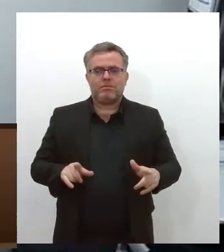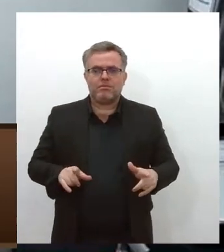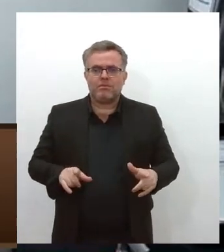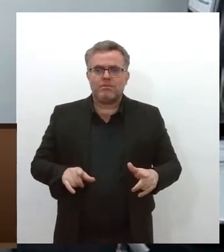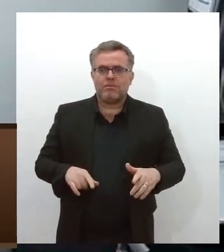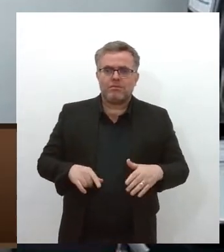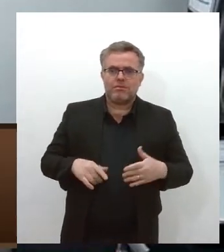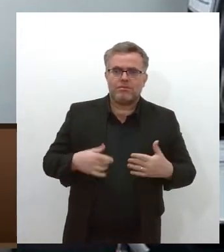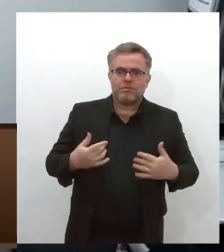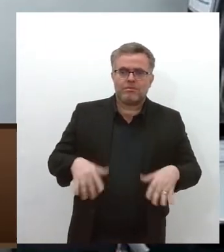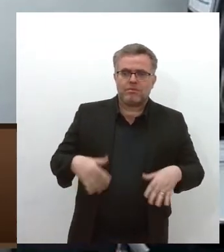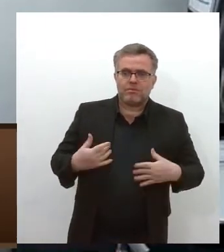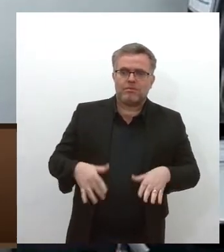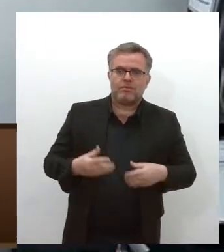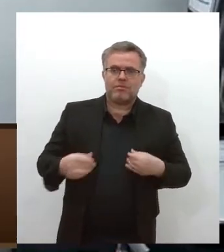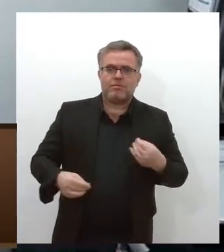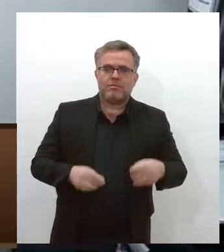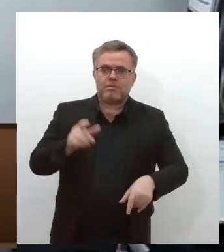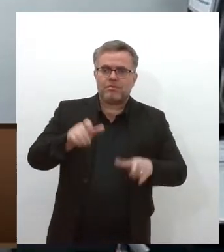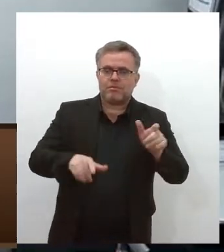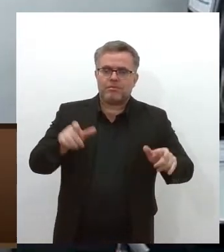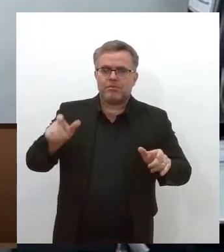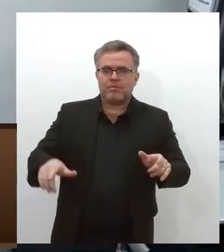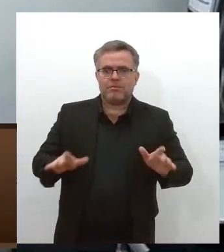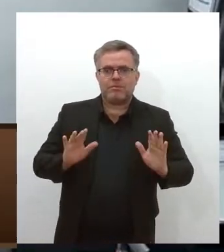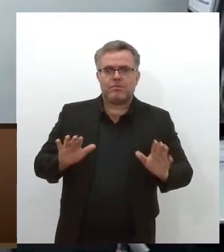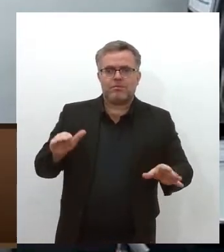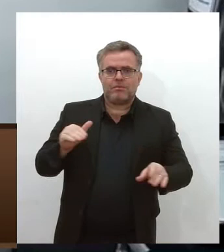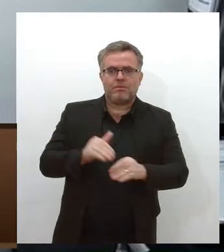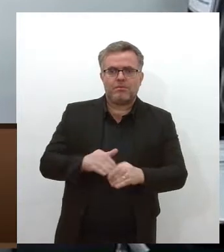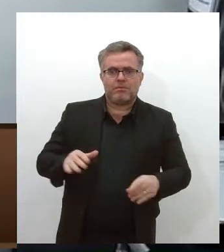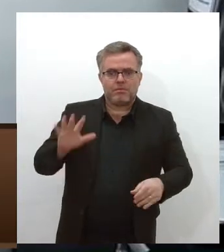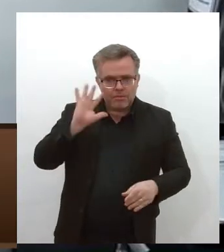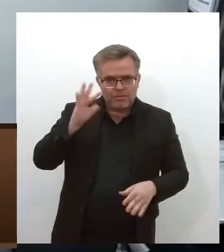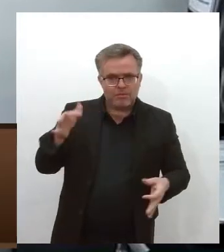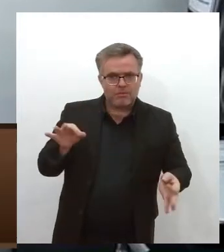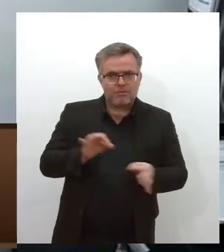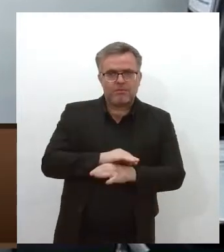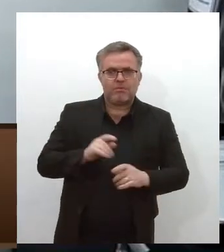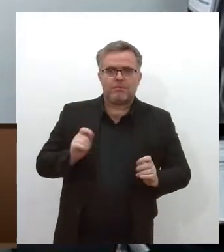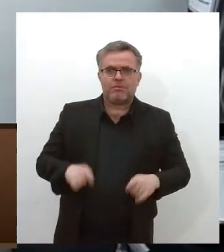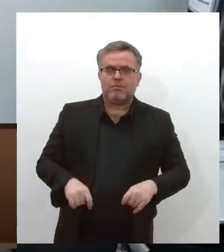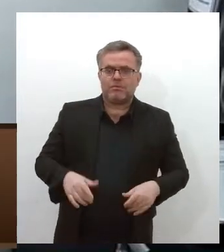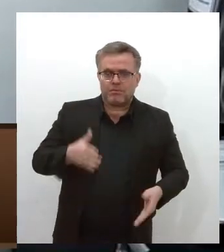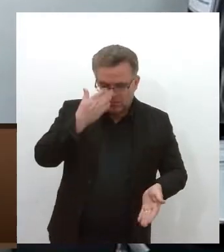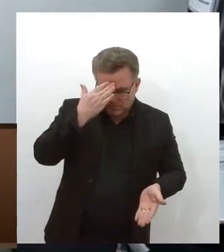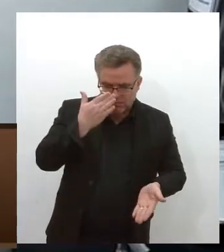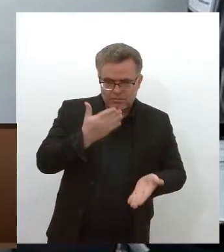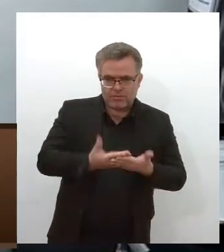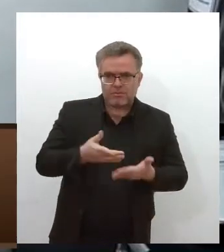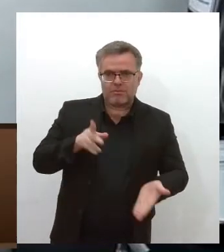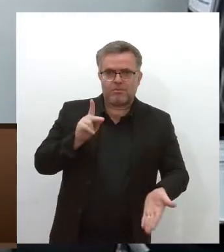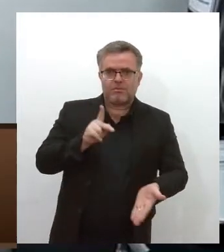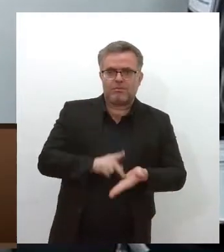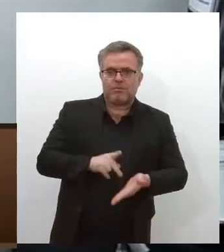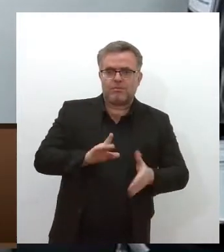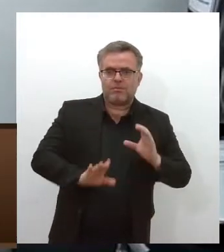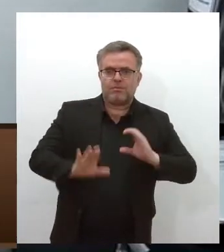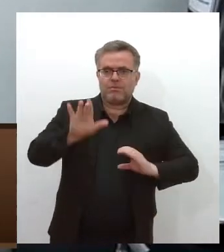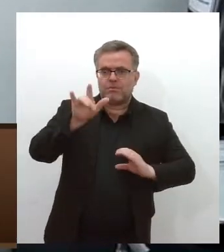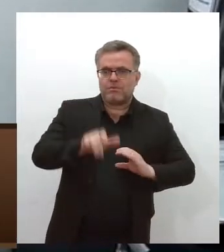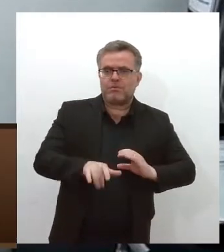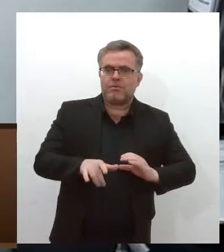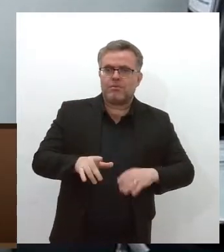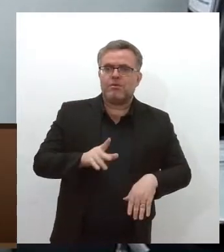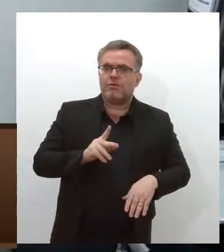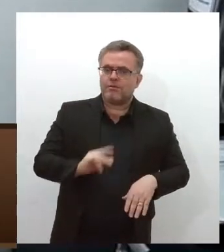aquelas pessoas que já estão com seus votos decididos, aquelas que já têm certeza do seu candidato, de quem ela irá votar, é muito